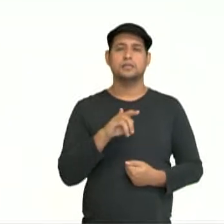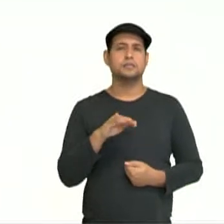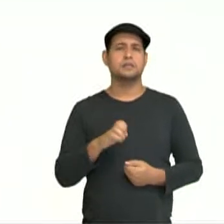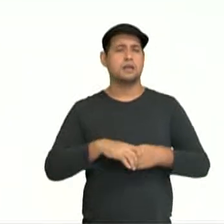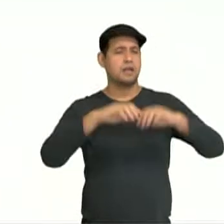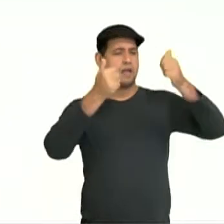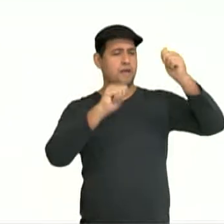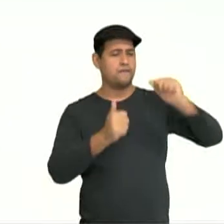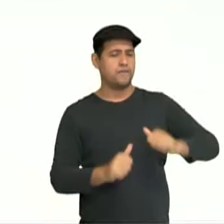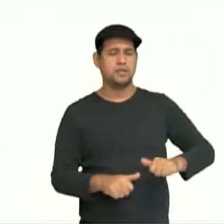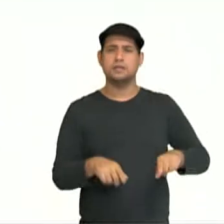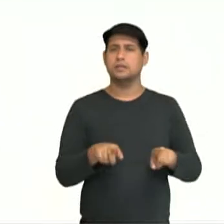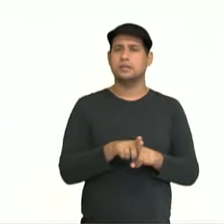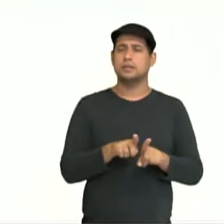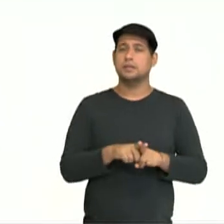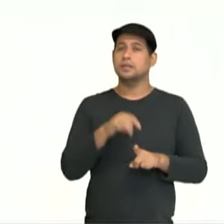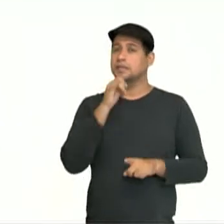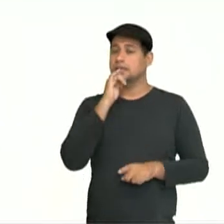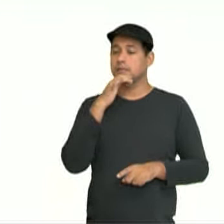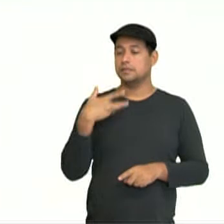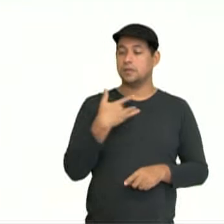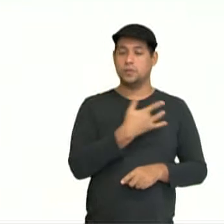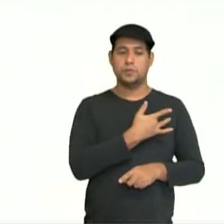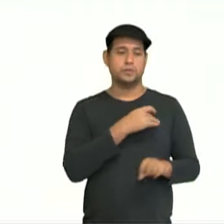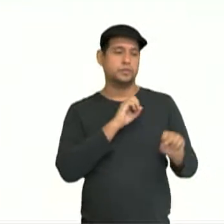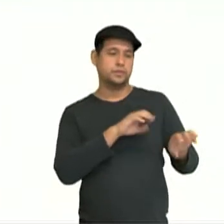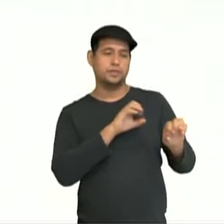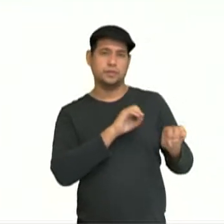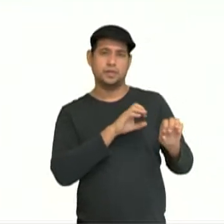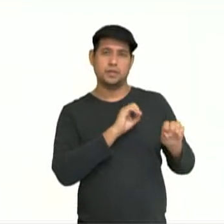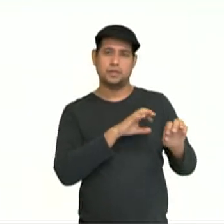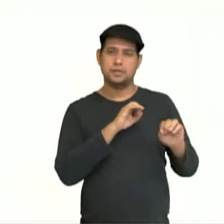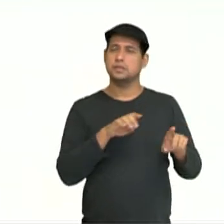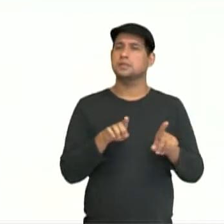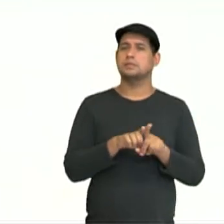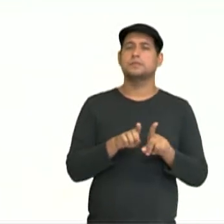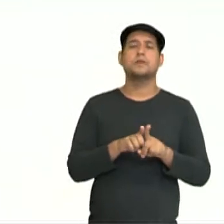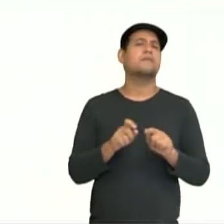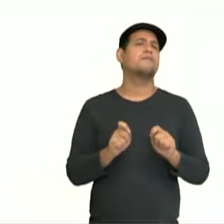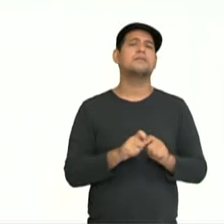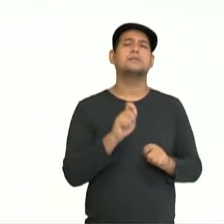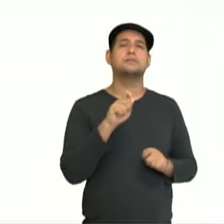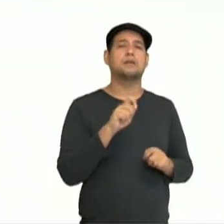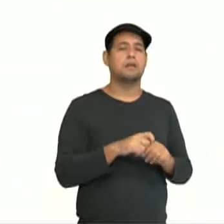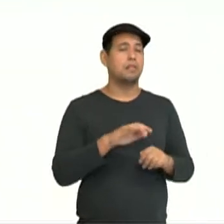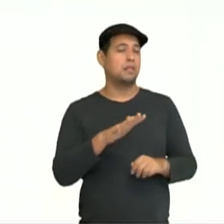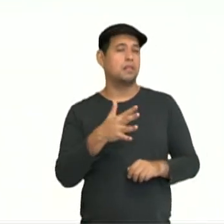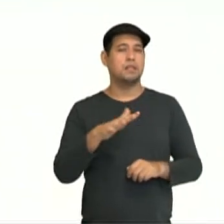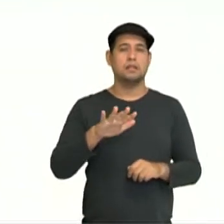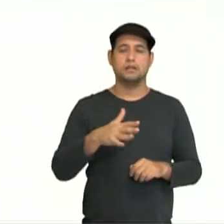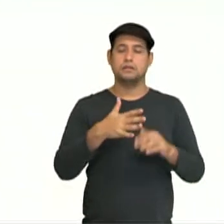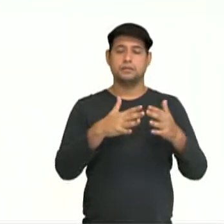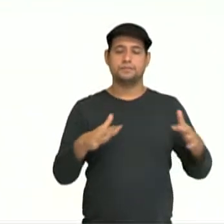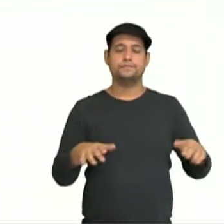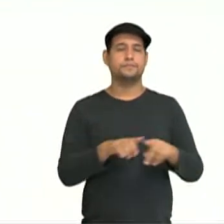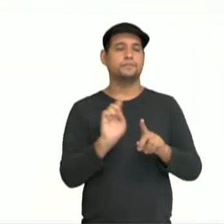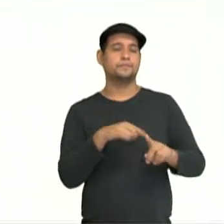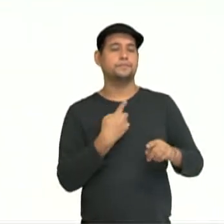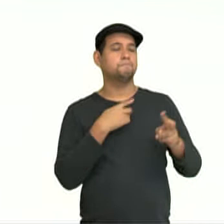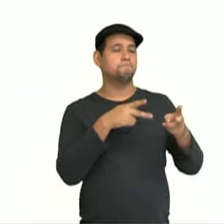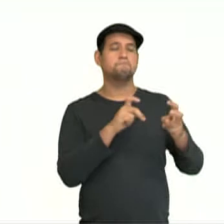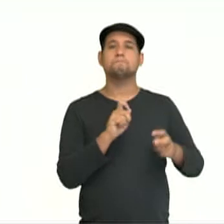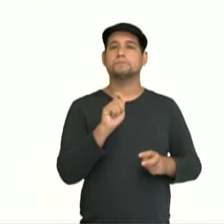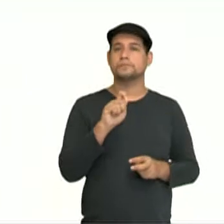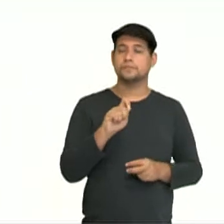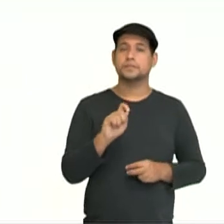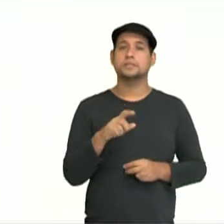avalia setores como saúde, educação e renda, faz uma média ponderada e vemos que é uma